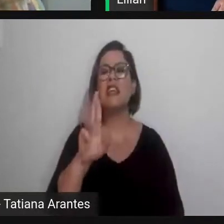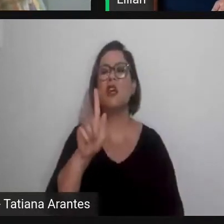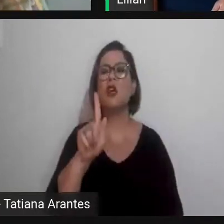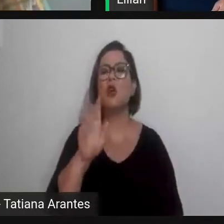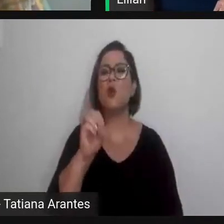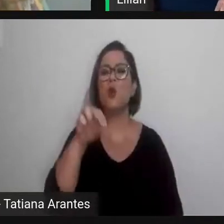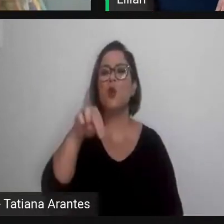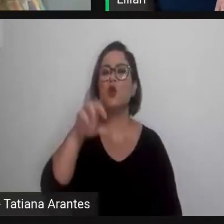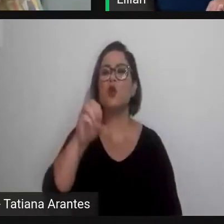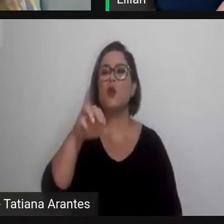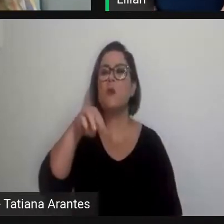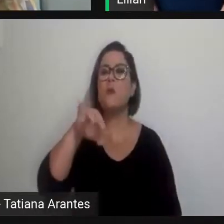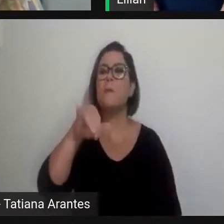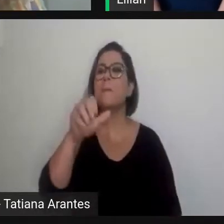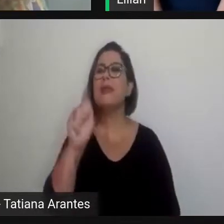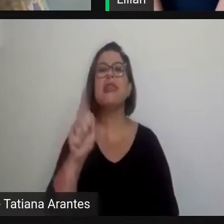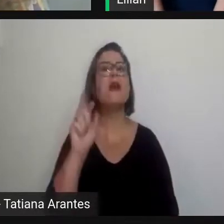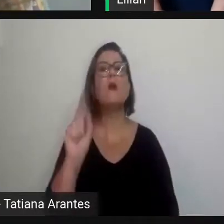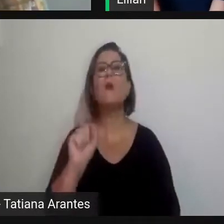seu conceito de ergonomia?